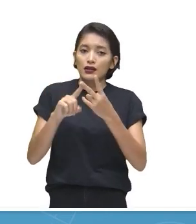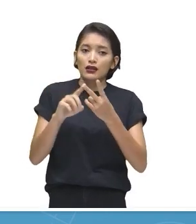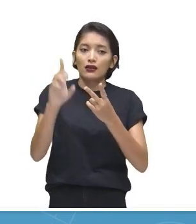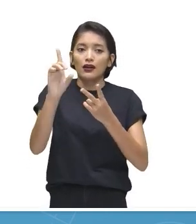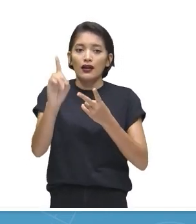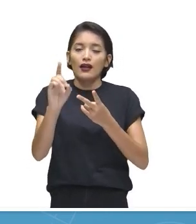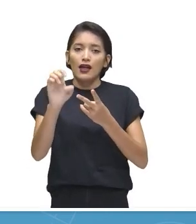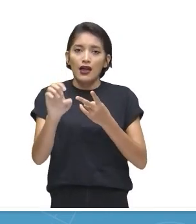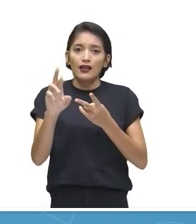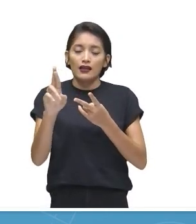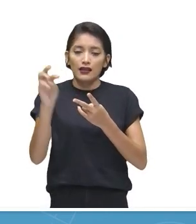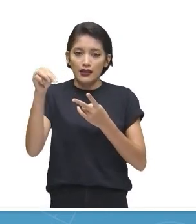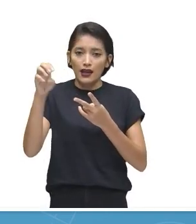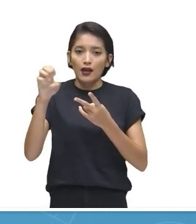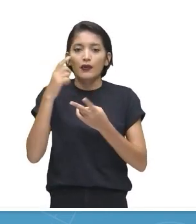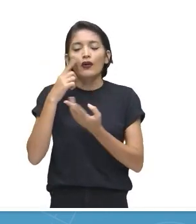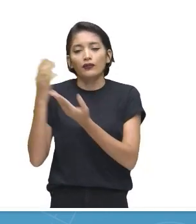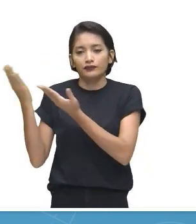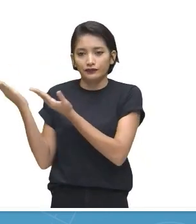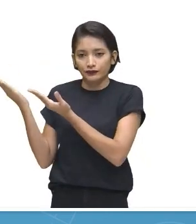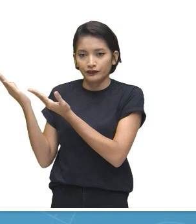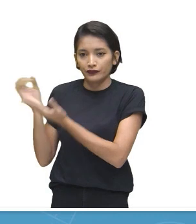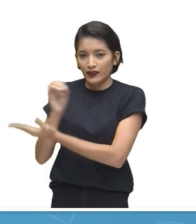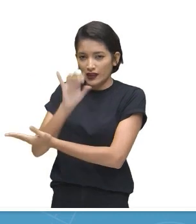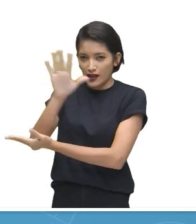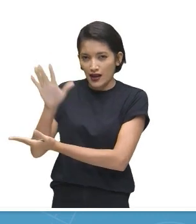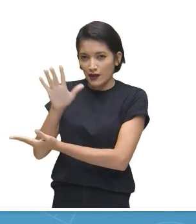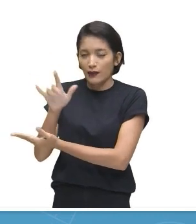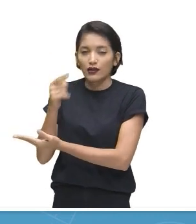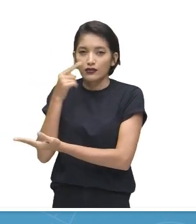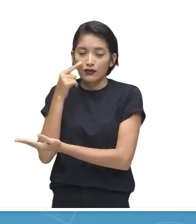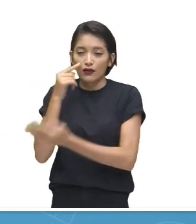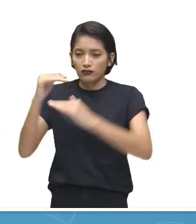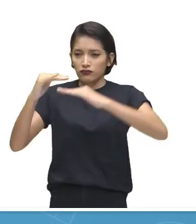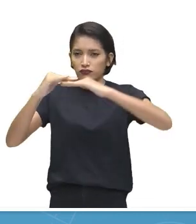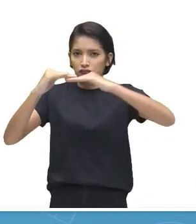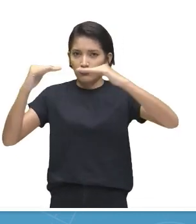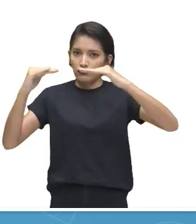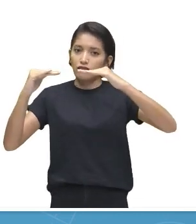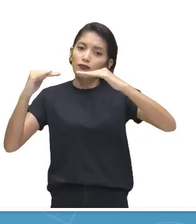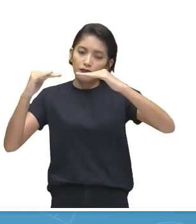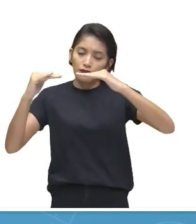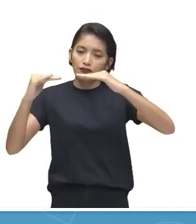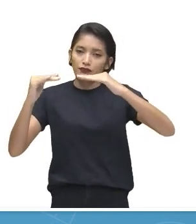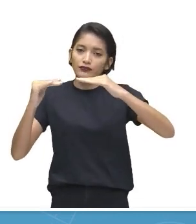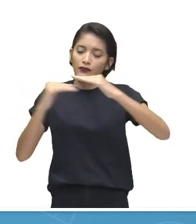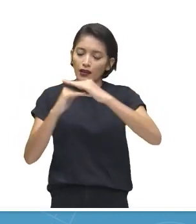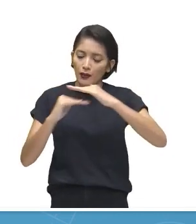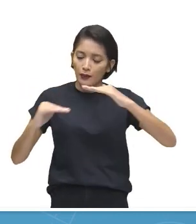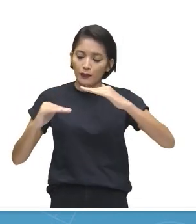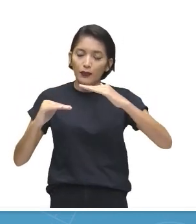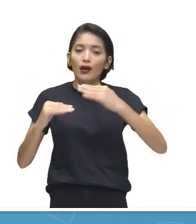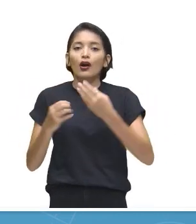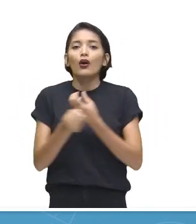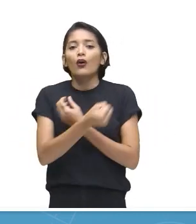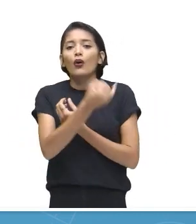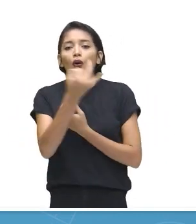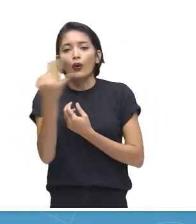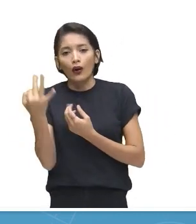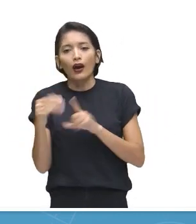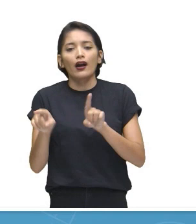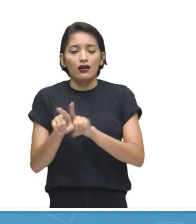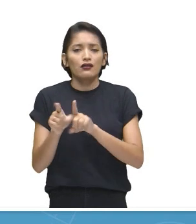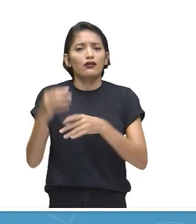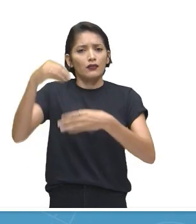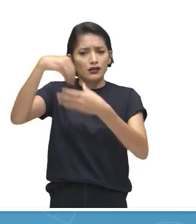da nossa pele, né, uma parte aí, um recorte da nossa pele para a gente identificar um pouquinho mais aí das suas partes, quais são os anexos que